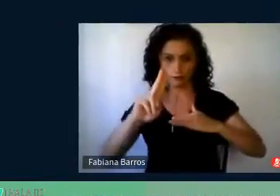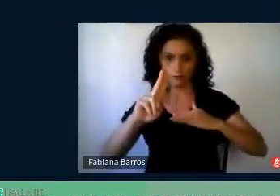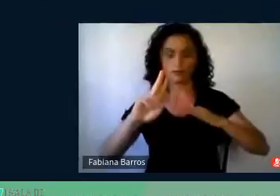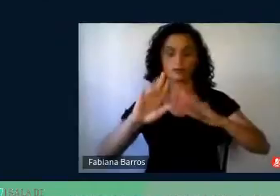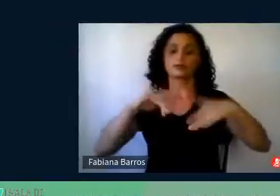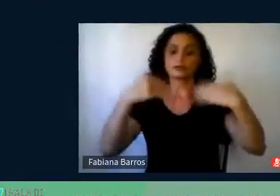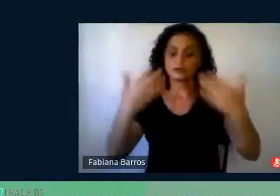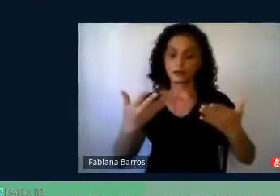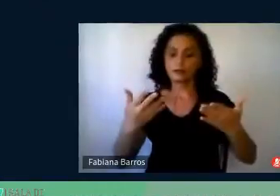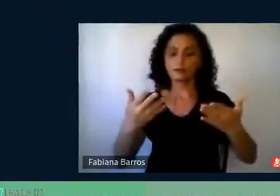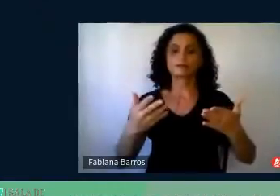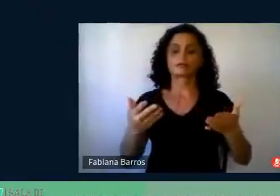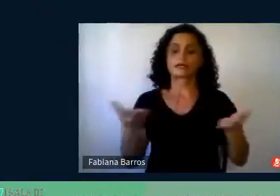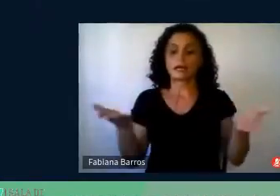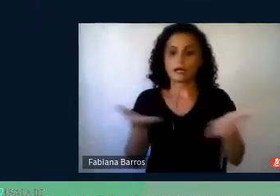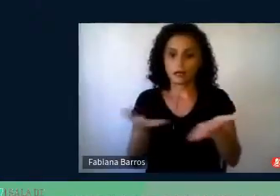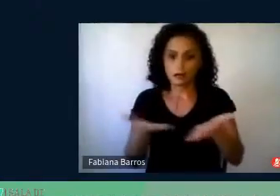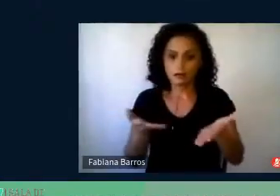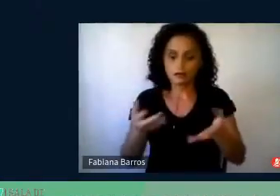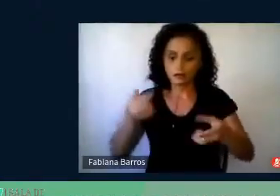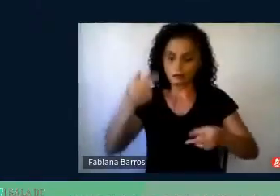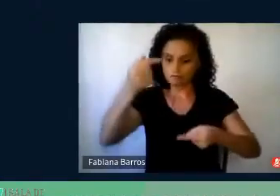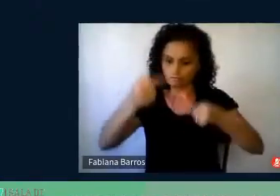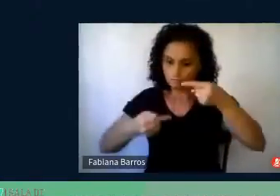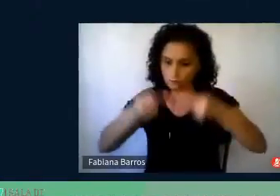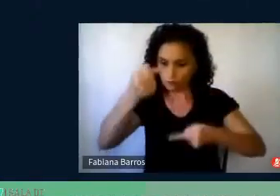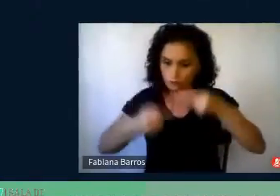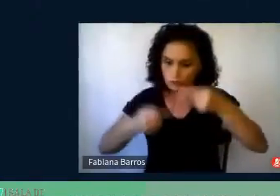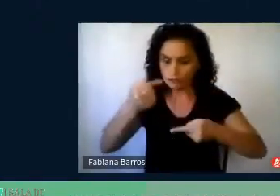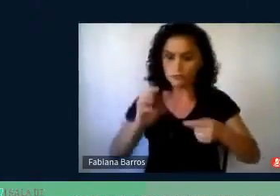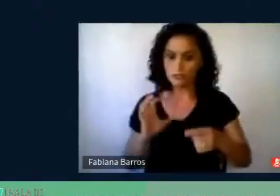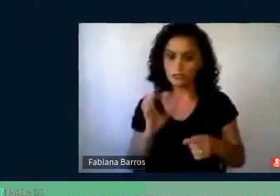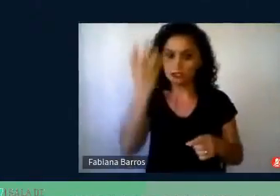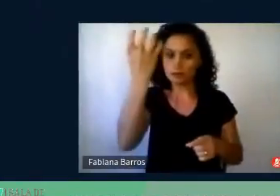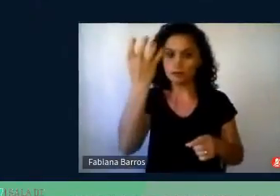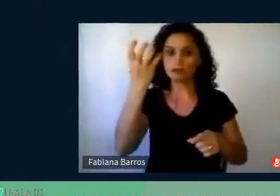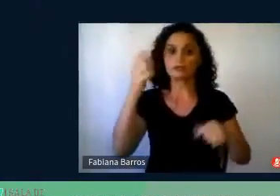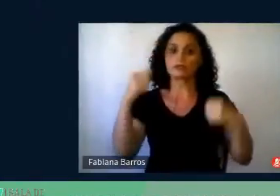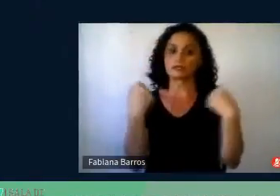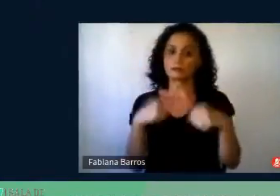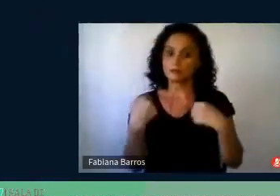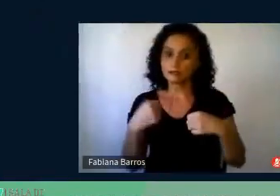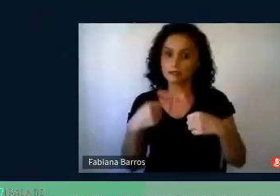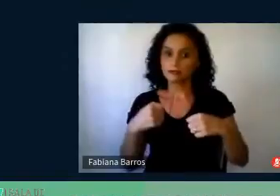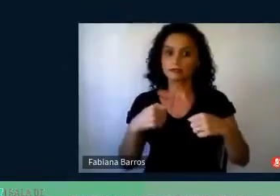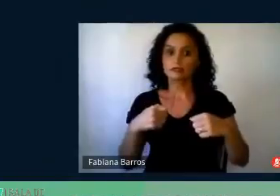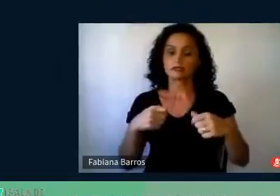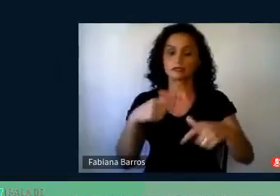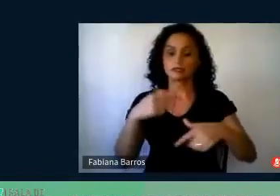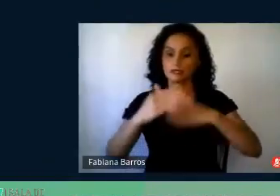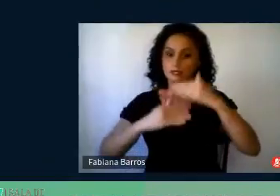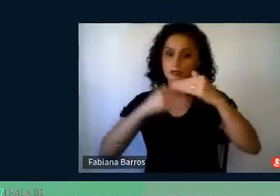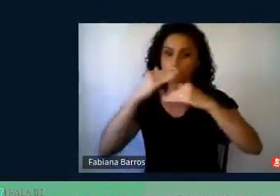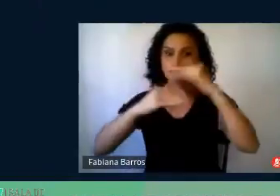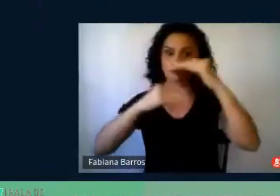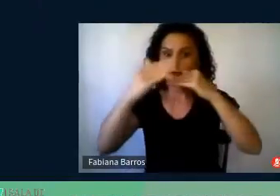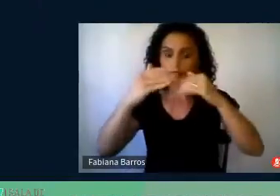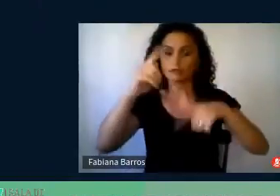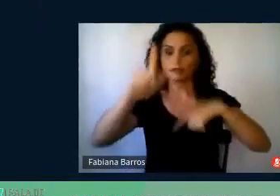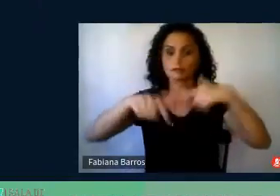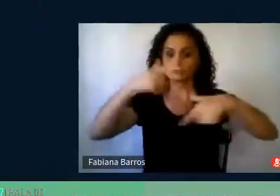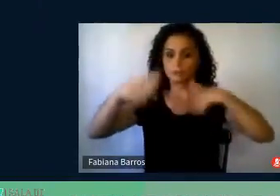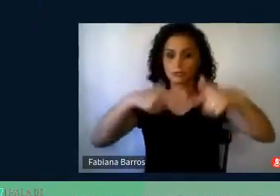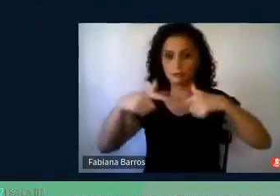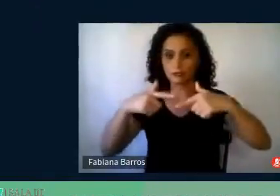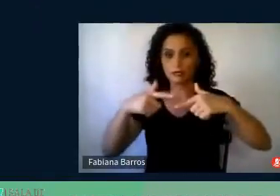gastar energia nesse debate, vamos gastar energia em apoiar a nossa rede de alunos, a nossa comunidade, e enfrentar esse momento tão difícil. E aí a gente tem